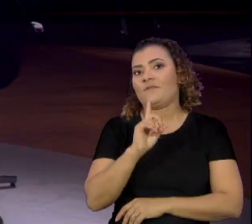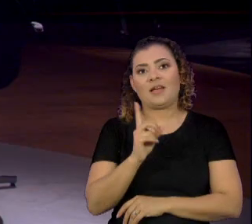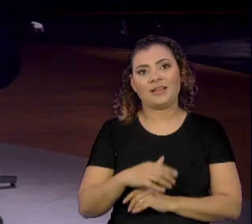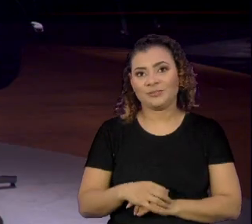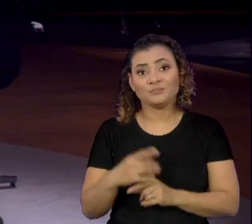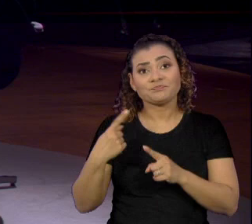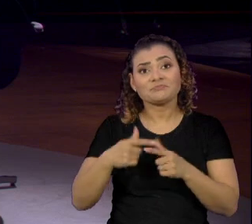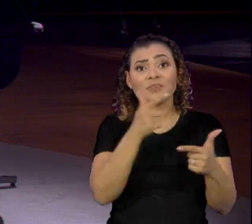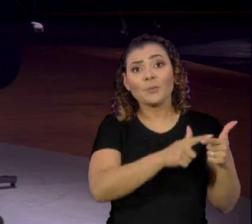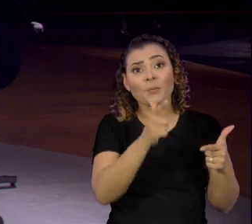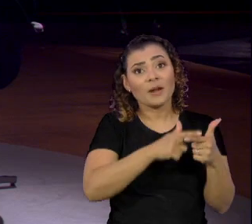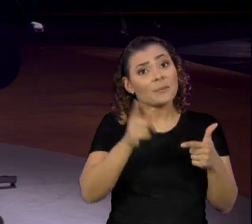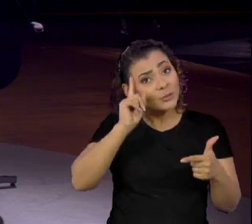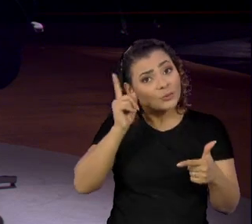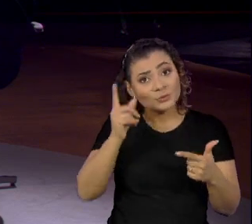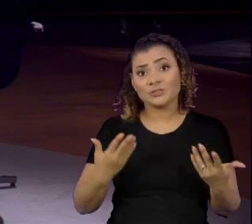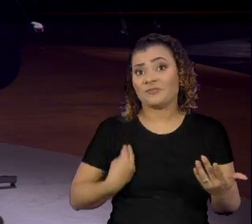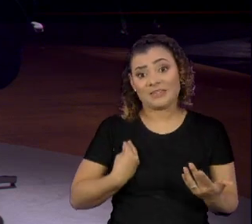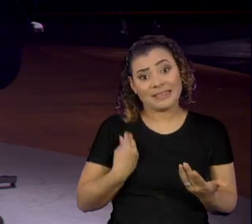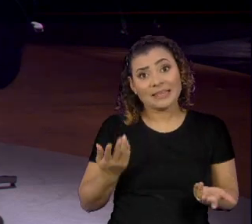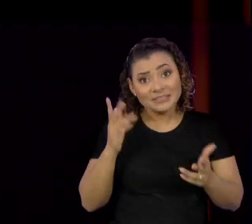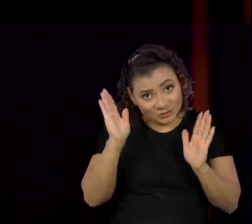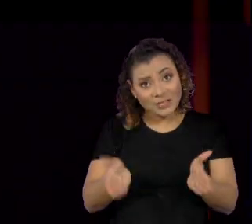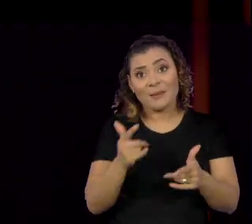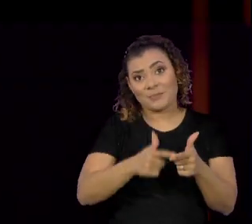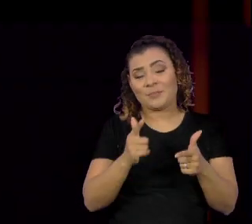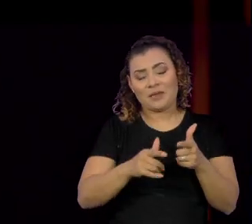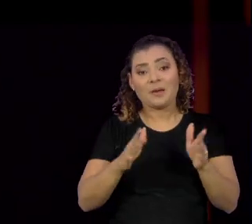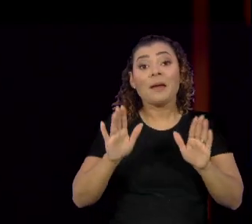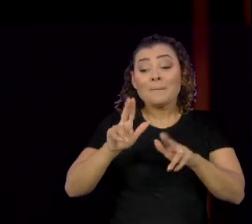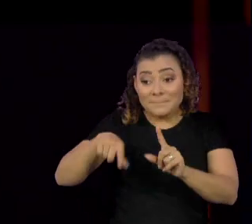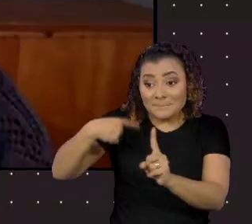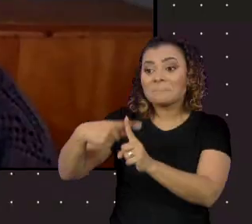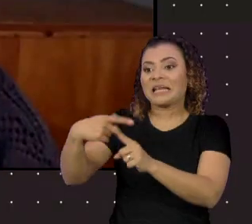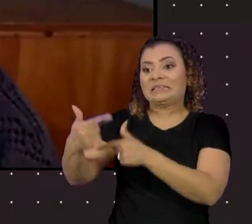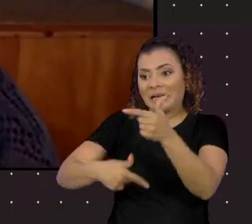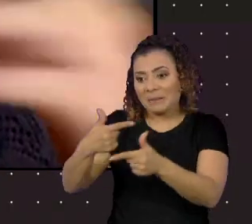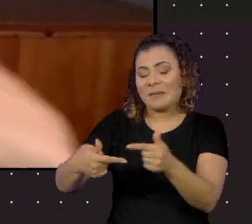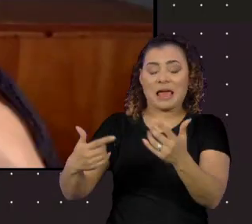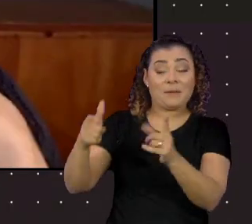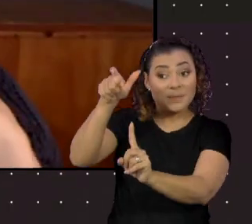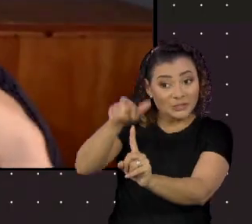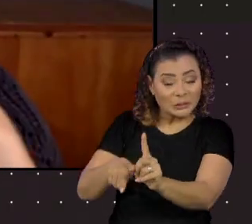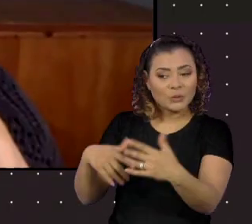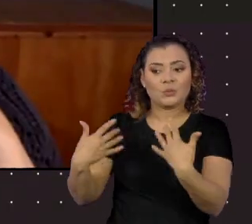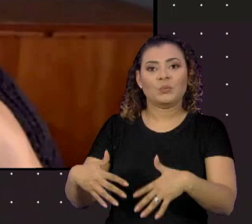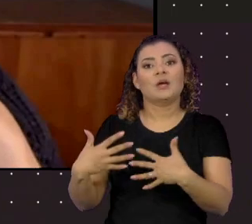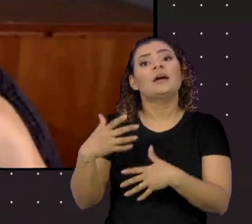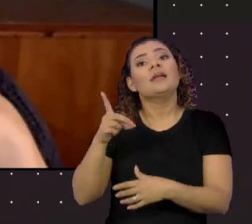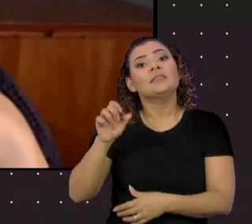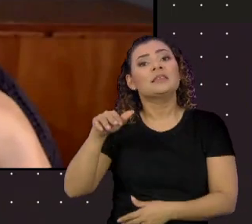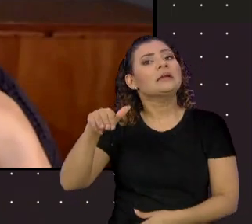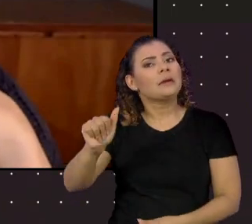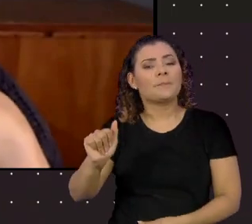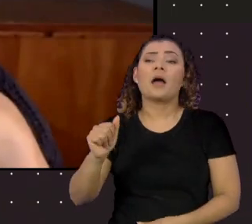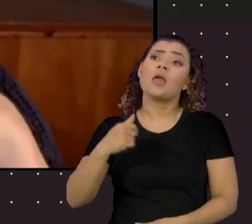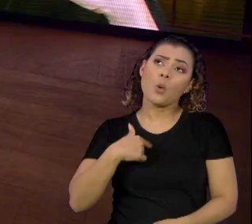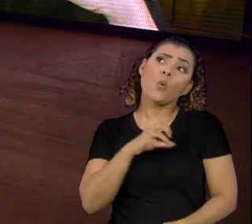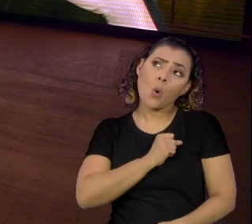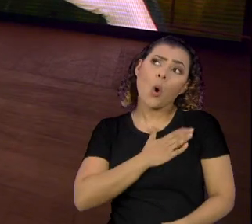a gente já tem isso na nossa vida, né? Então, não é. Eu adoro fazer personagens dramáticas, mas